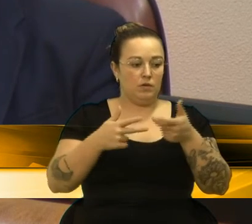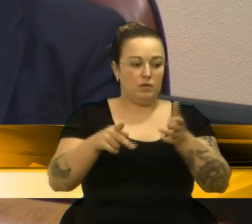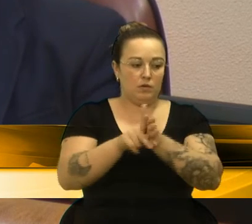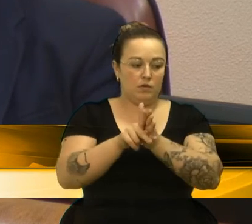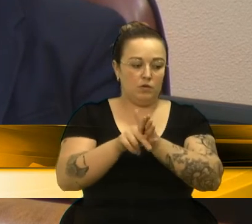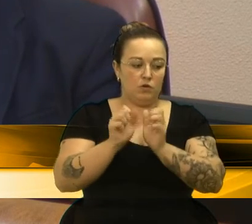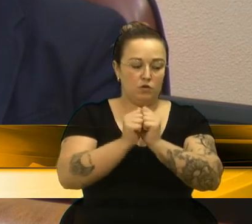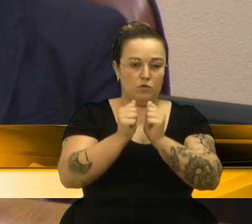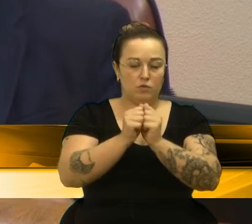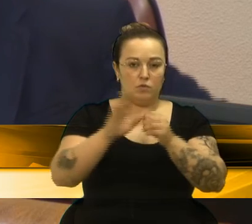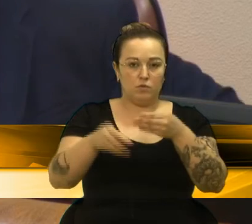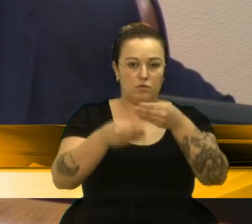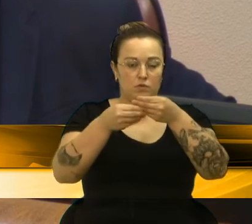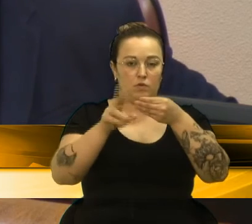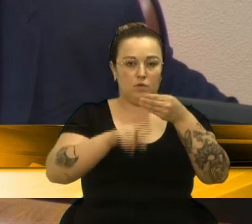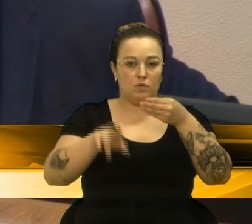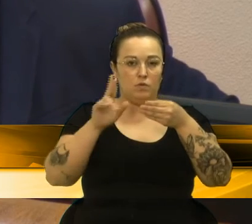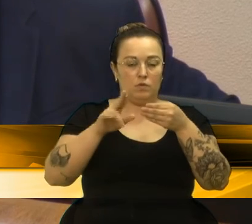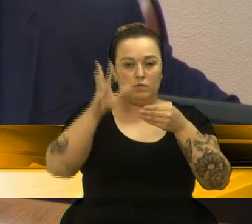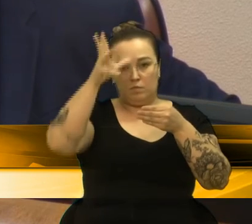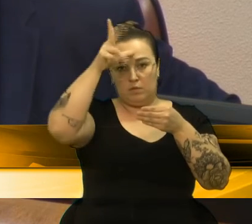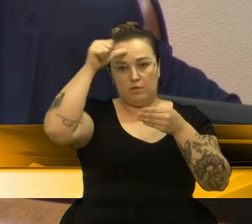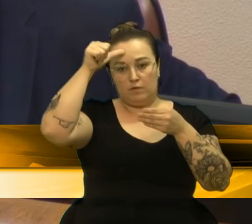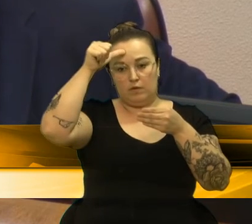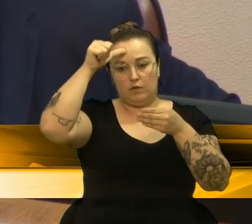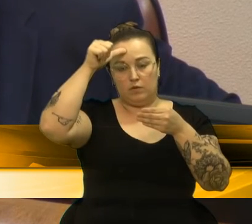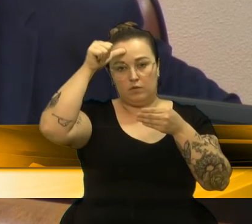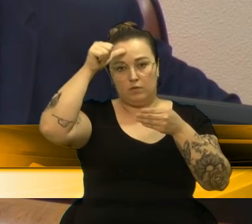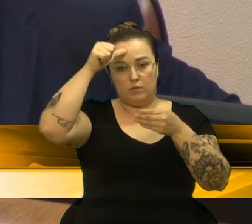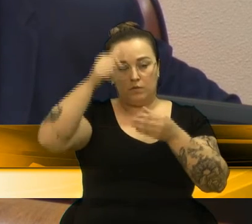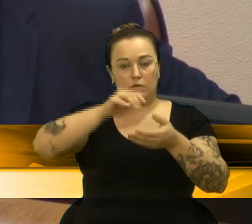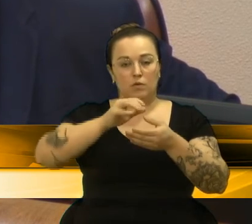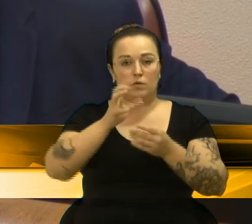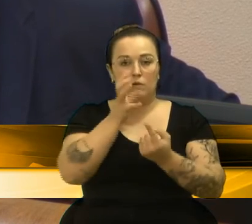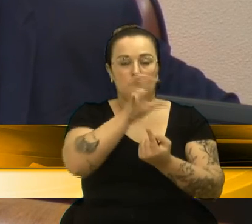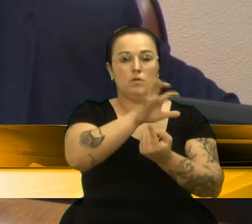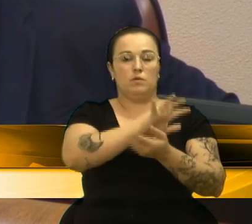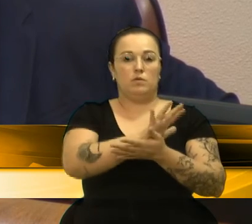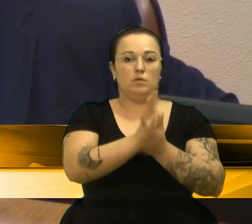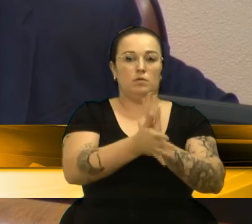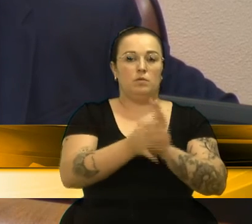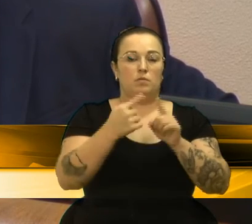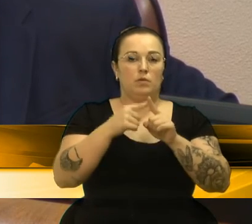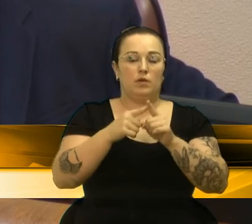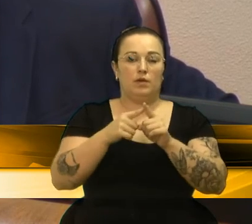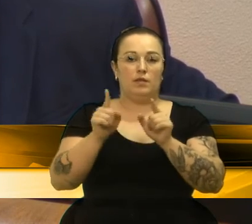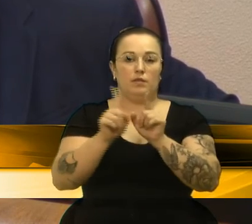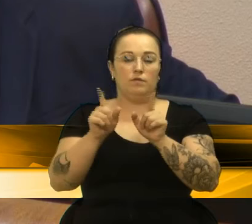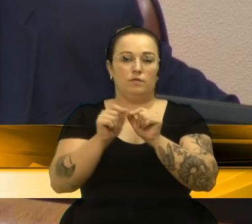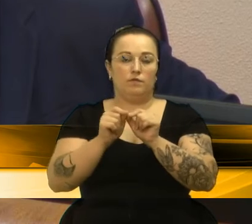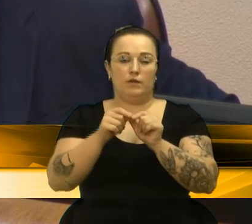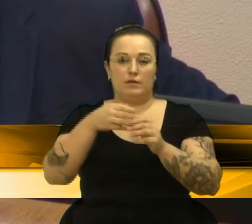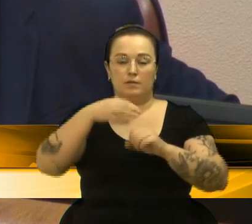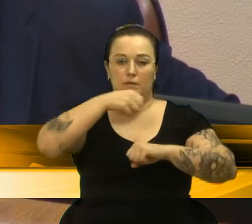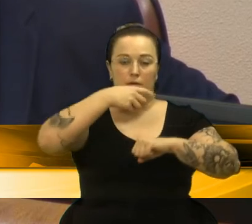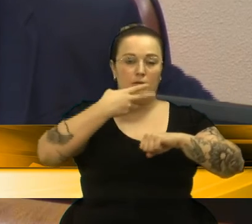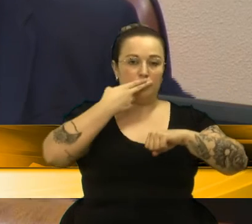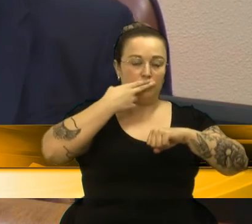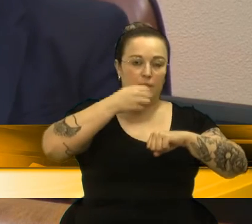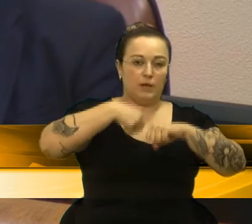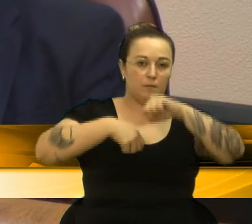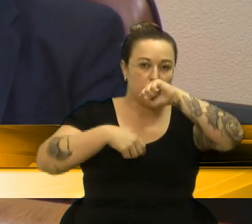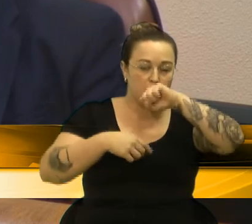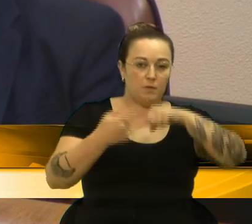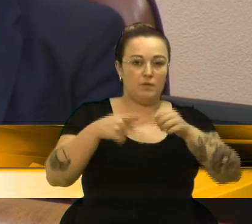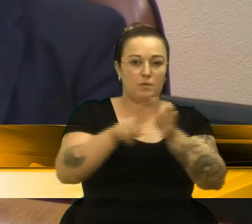suas atribuições como prefeito municipal, cometido discriminação e preconceito ao proibir a realização da conhecida bênção pública dos frades capuchinhos na Praça